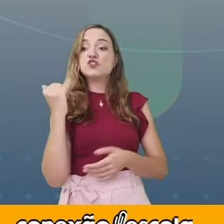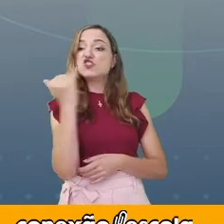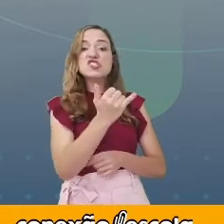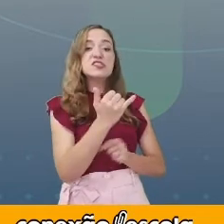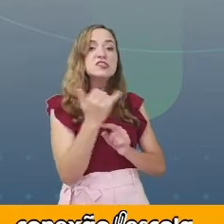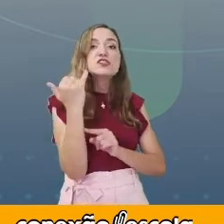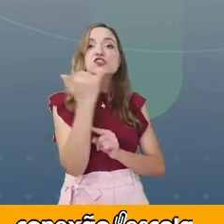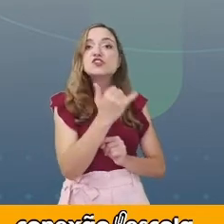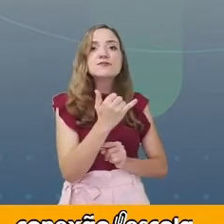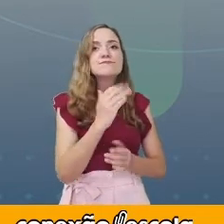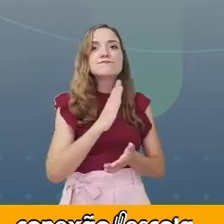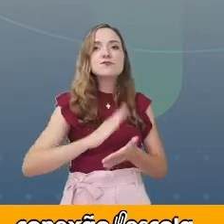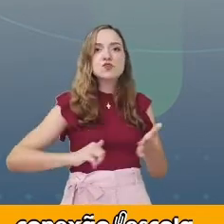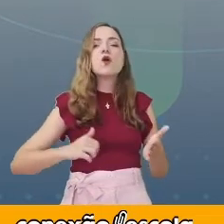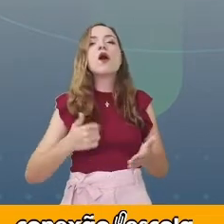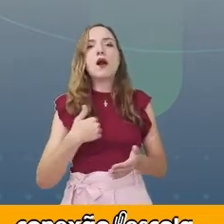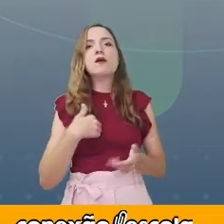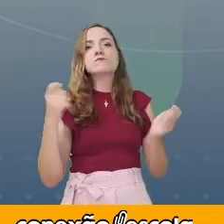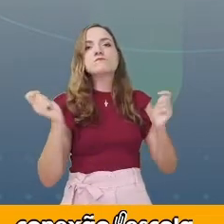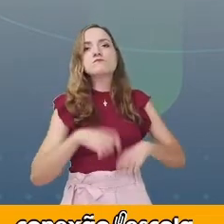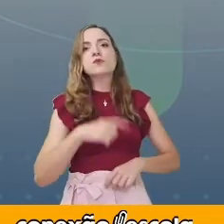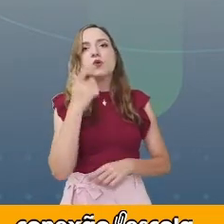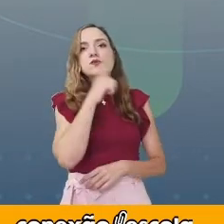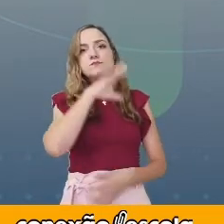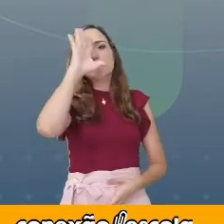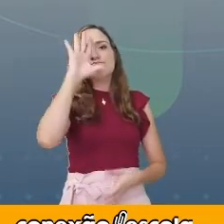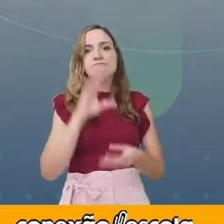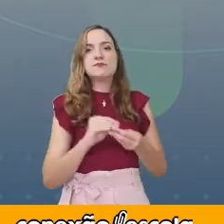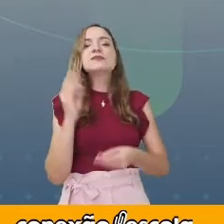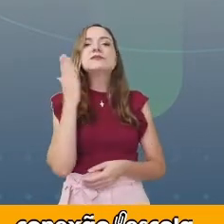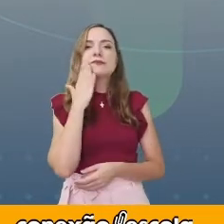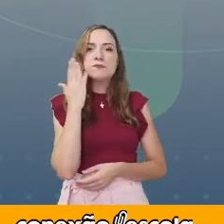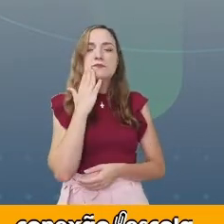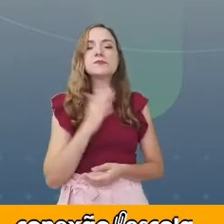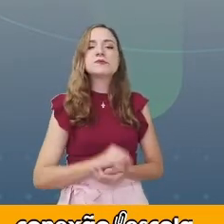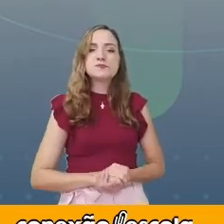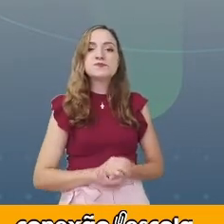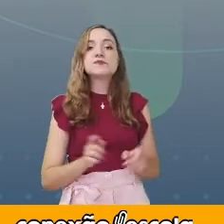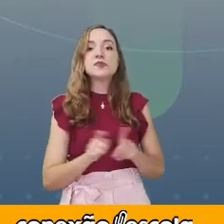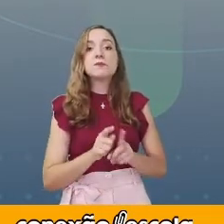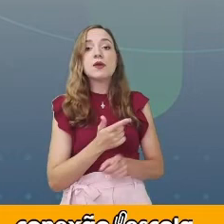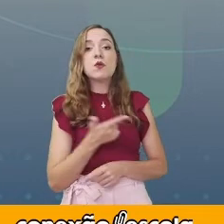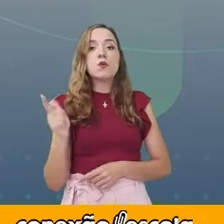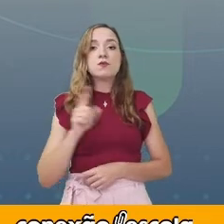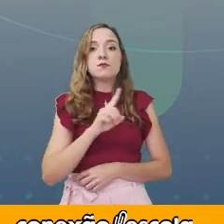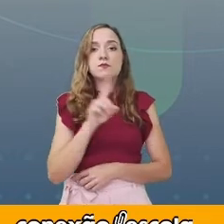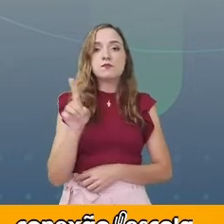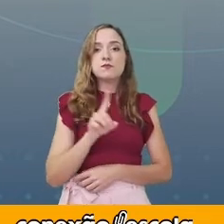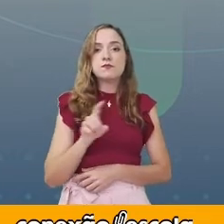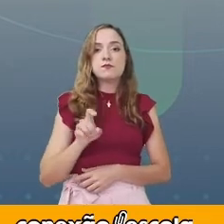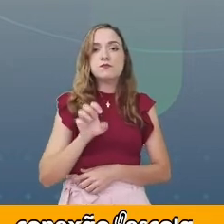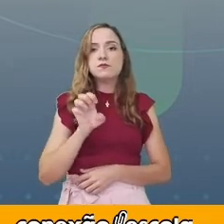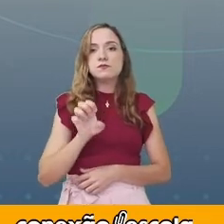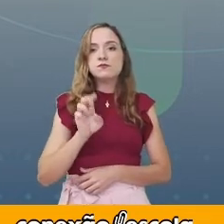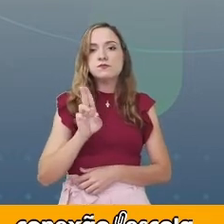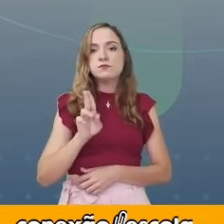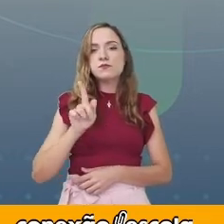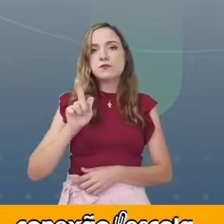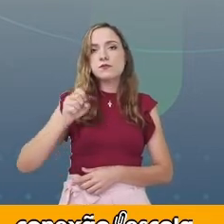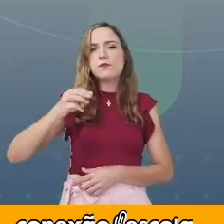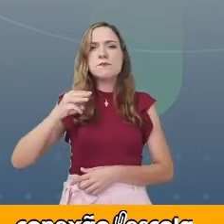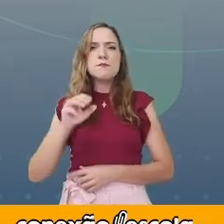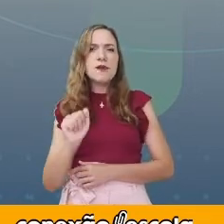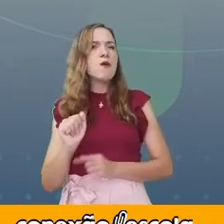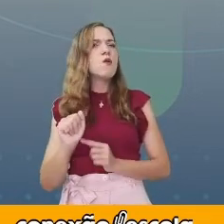uma elisão. Temos também uma outra figura, que é a zeugma. Essa